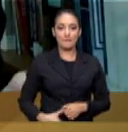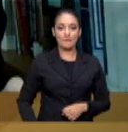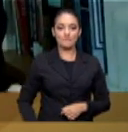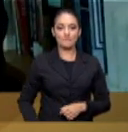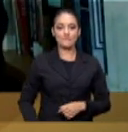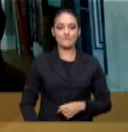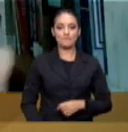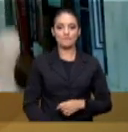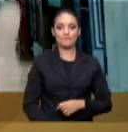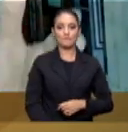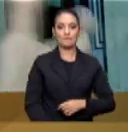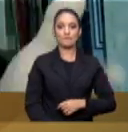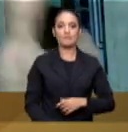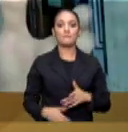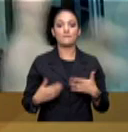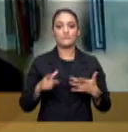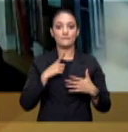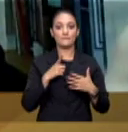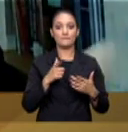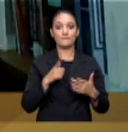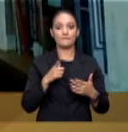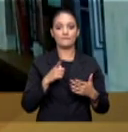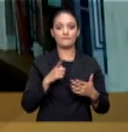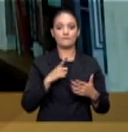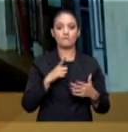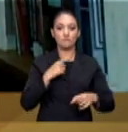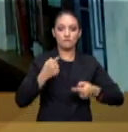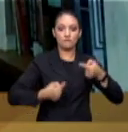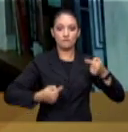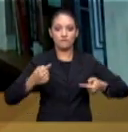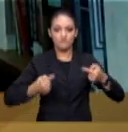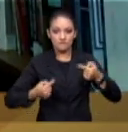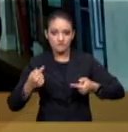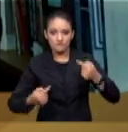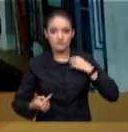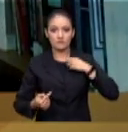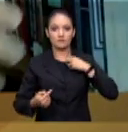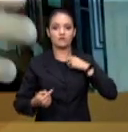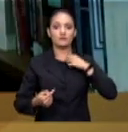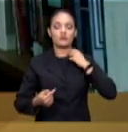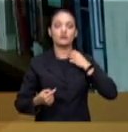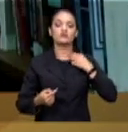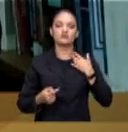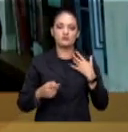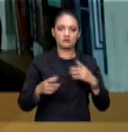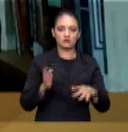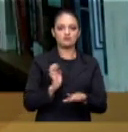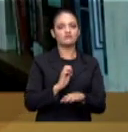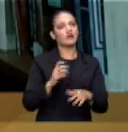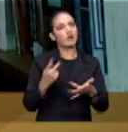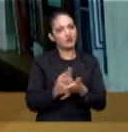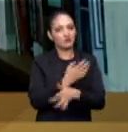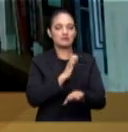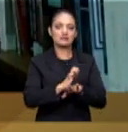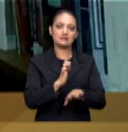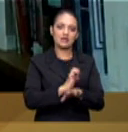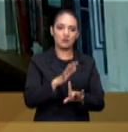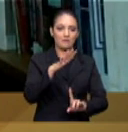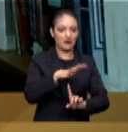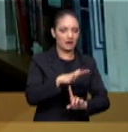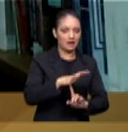uma discussão, ainda que limitada, na ação civil originária ao Estado do Paraná, assim como há outros estados, assim como a ADI